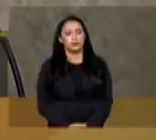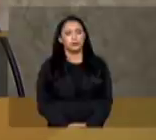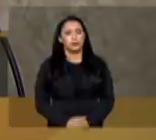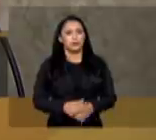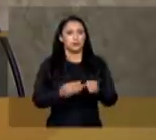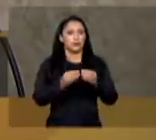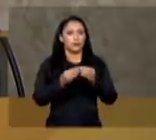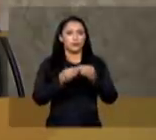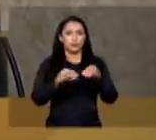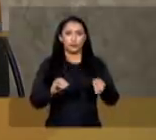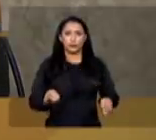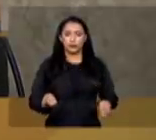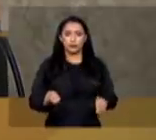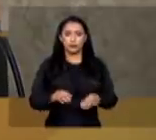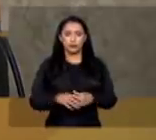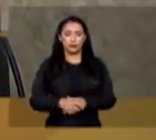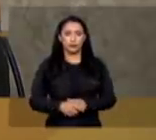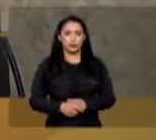prejudicialidade.